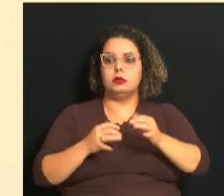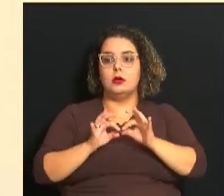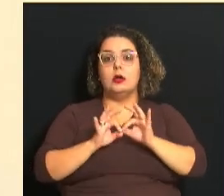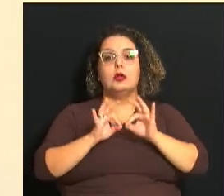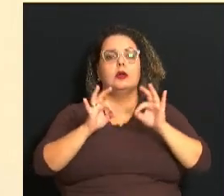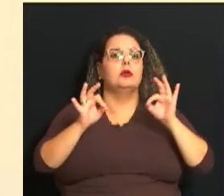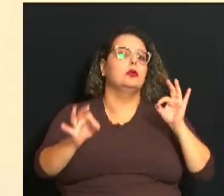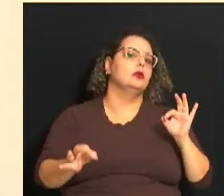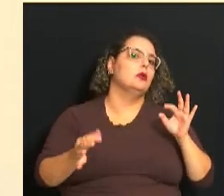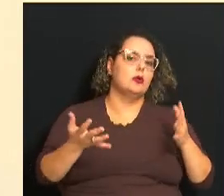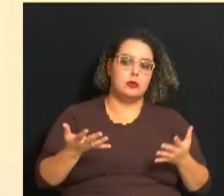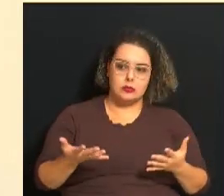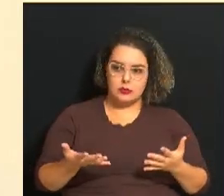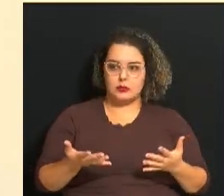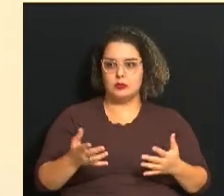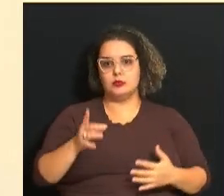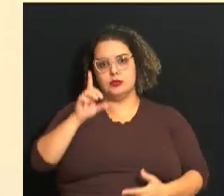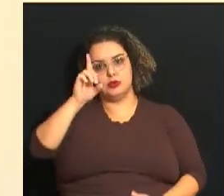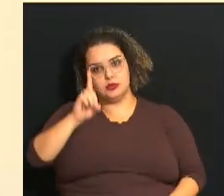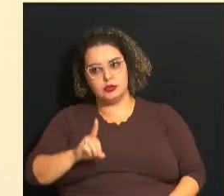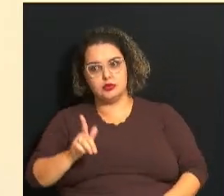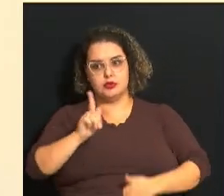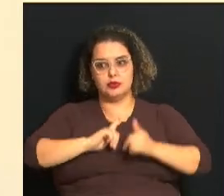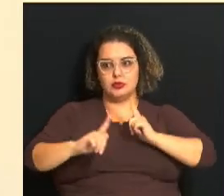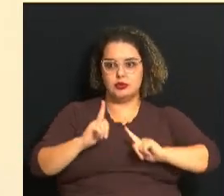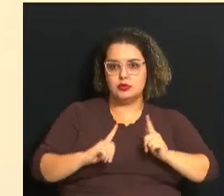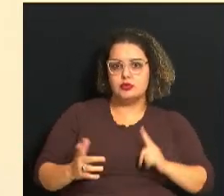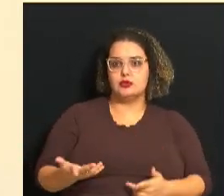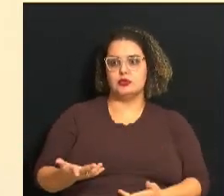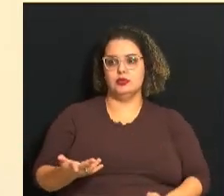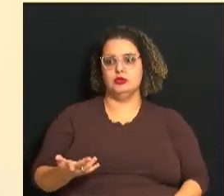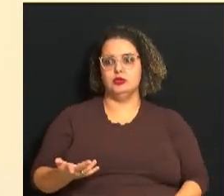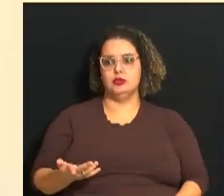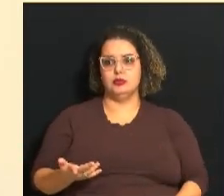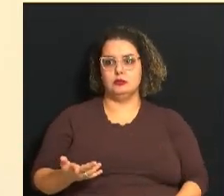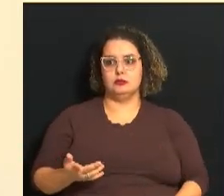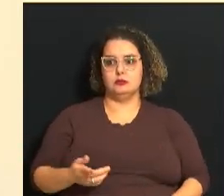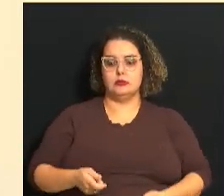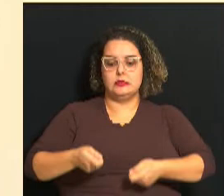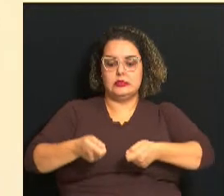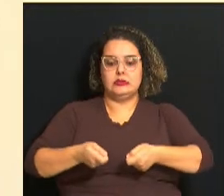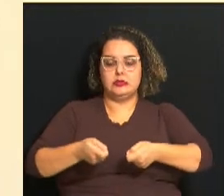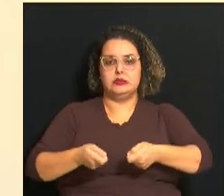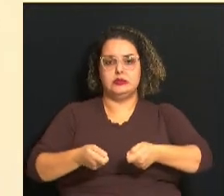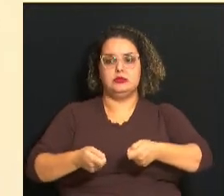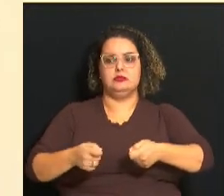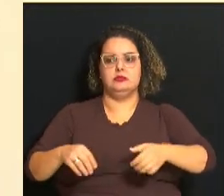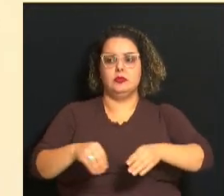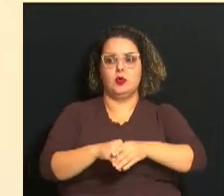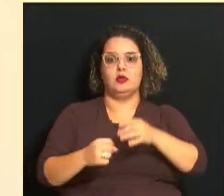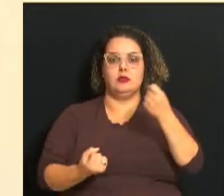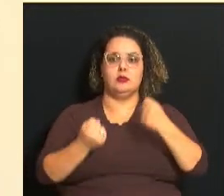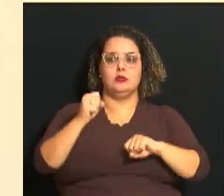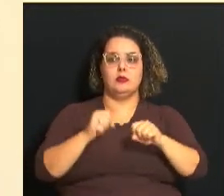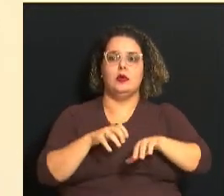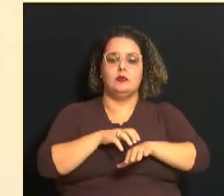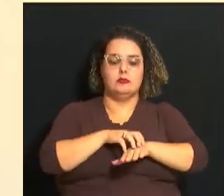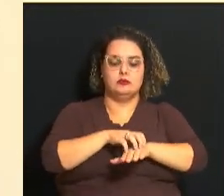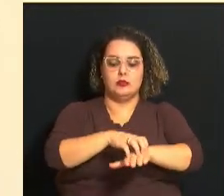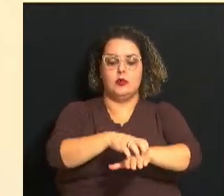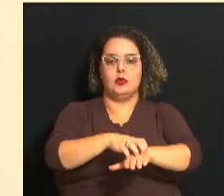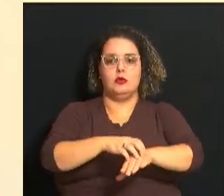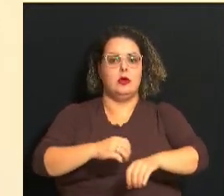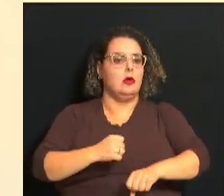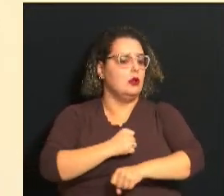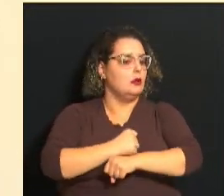do alcance até de diretores gerentes e até do a rigidez do ambiente Fabril E aí no ônibus ele não